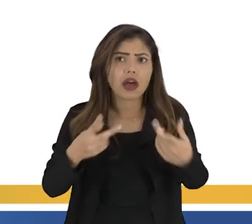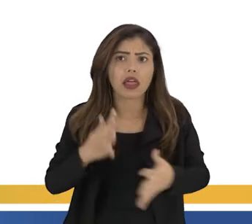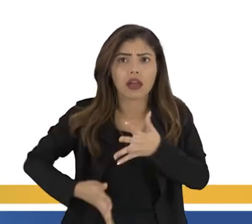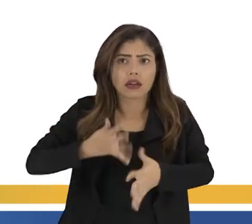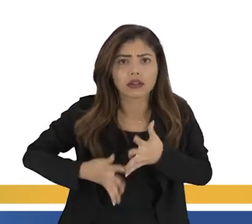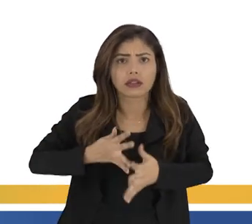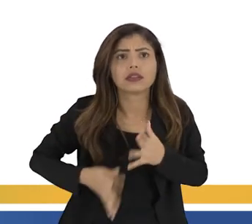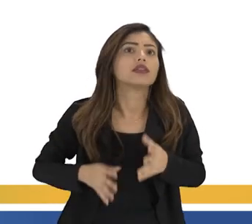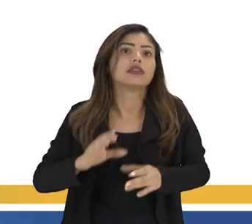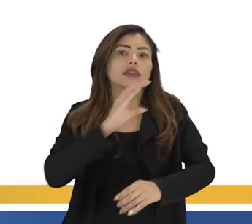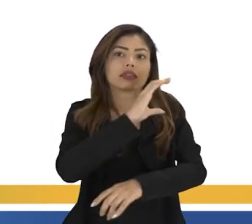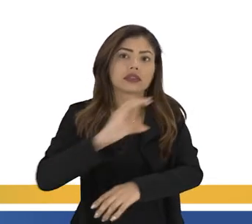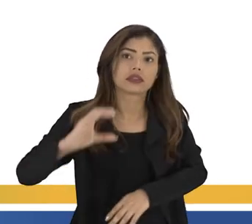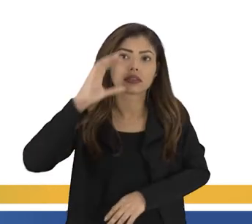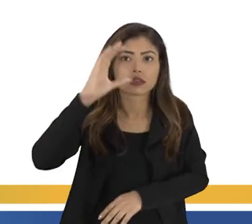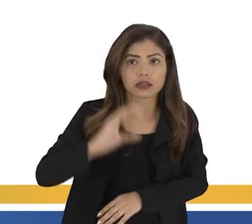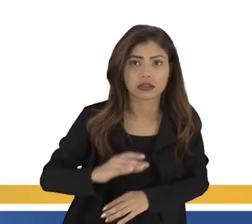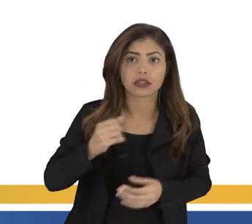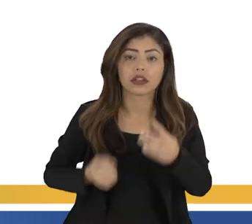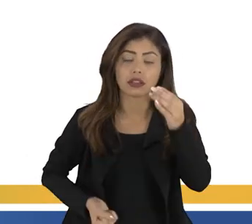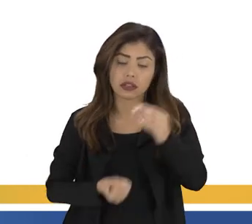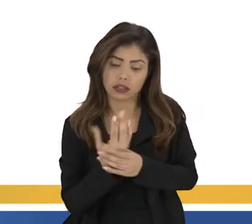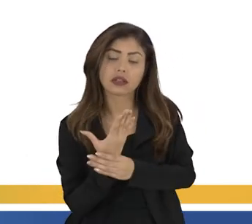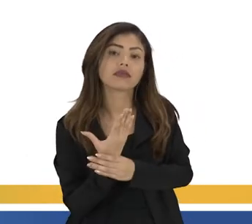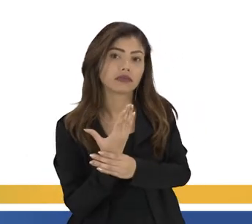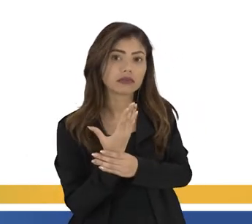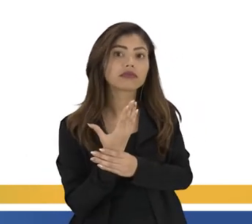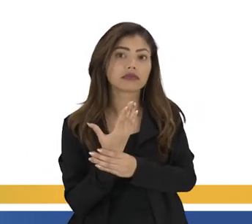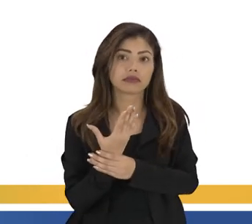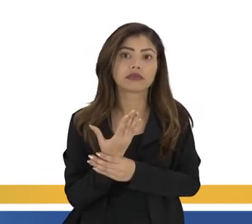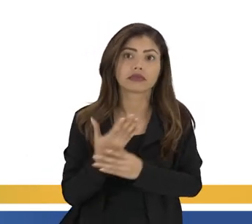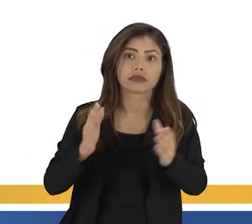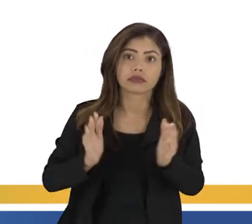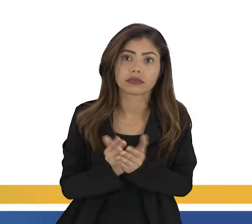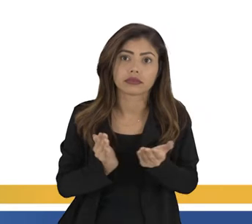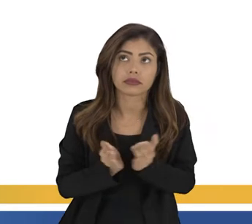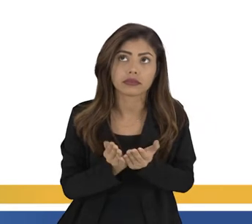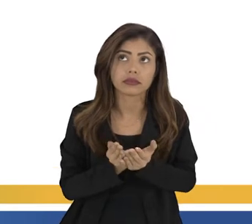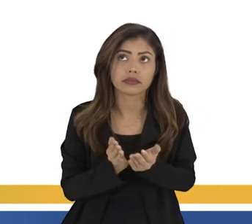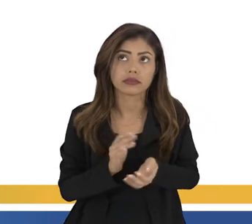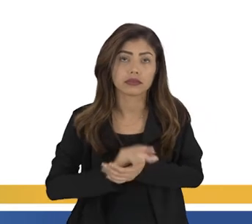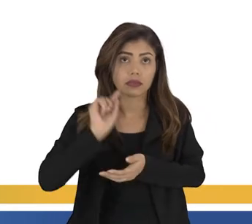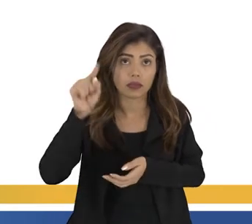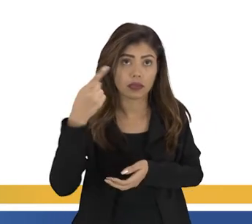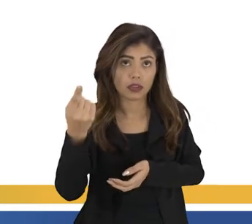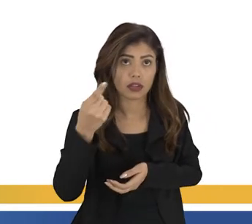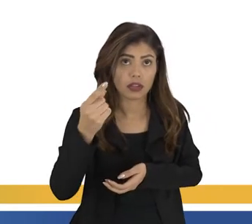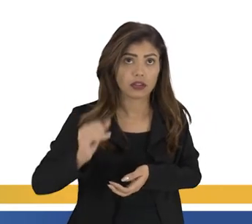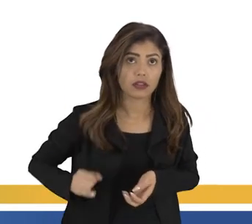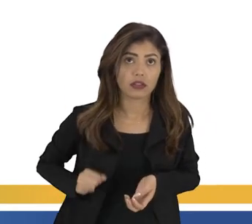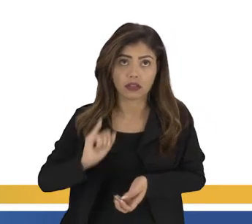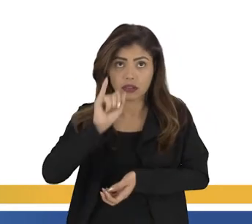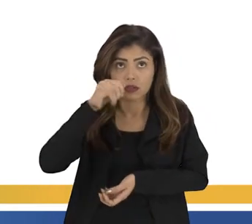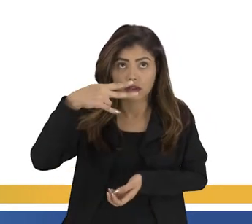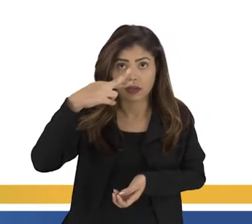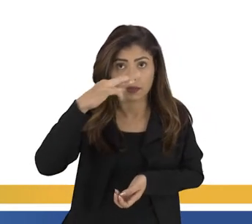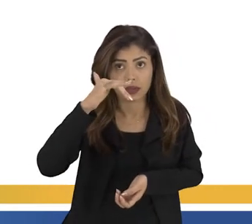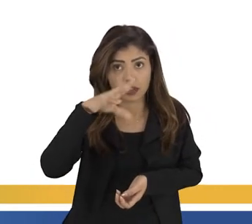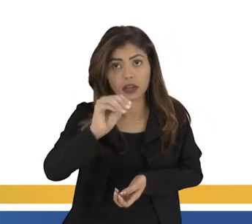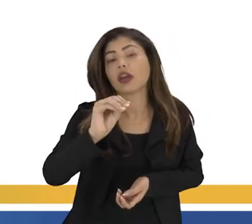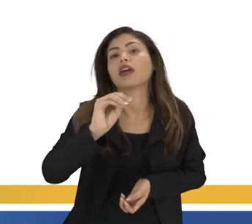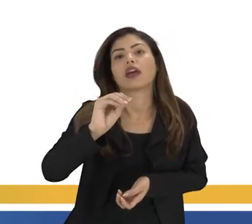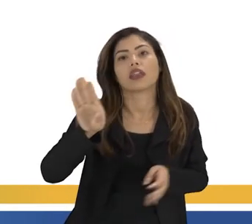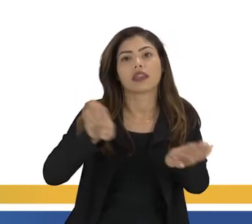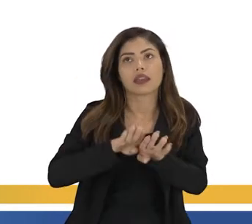contendas entre a igreja existente a igreja cristã existe existentes lá no império bizantino e a